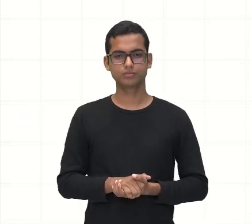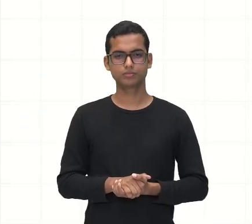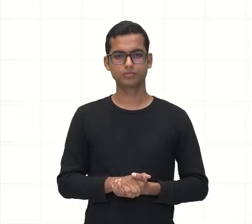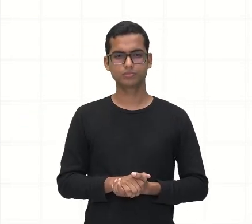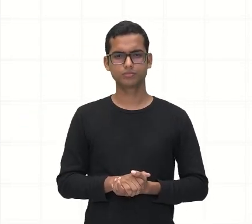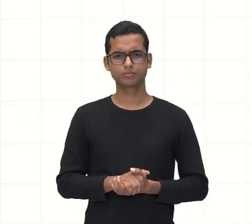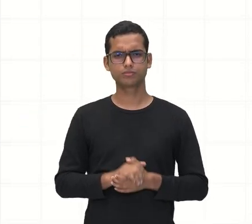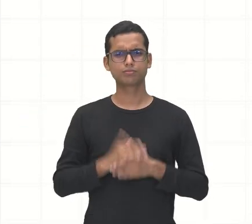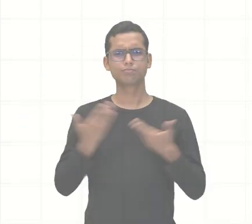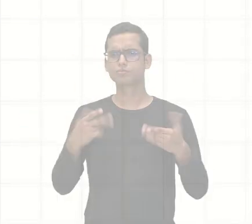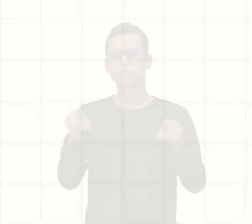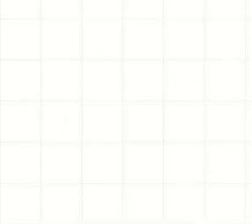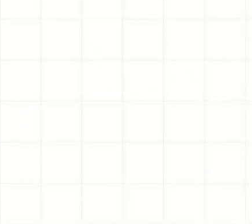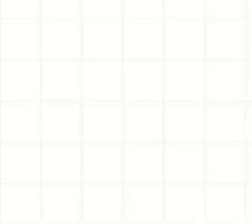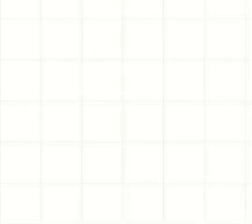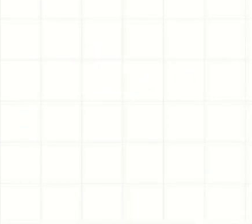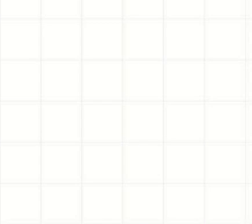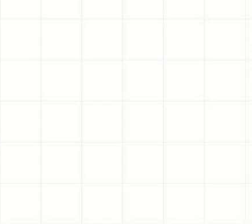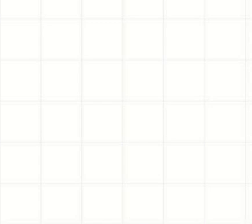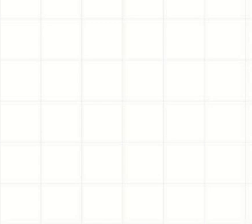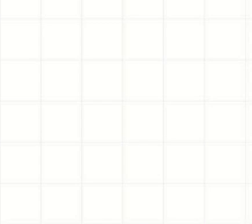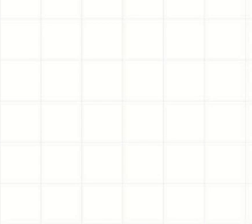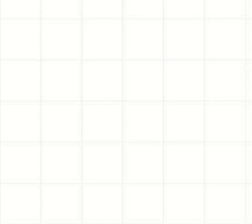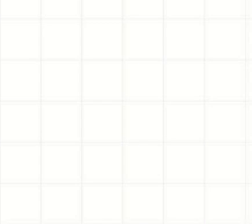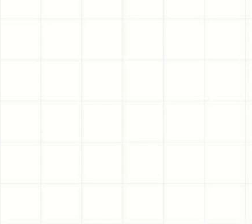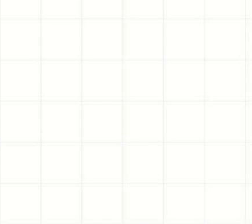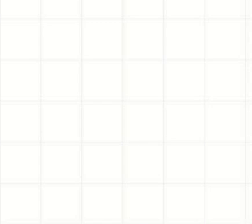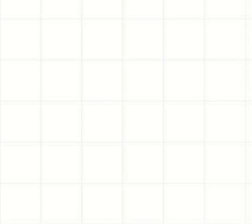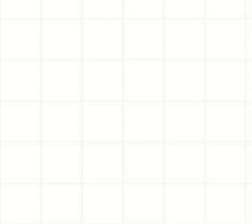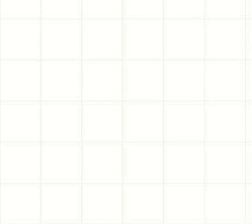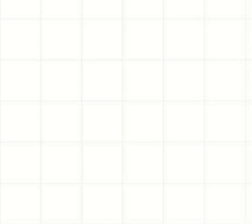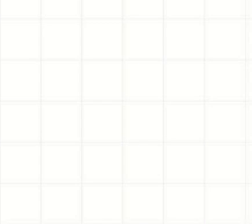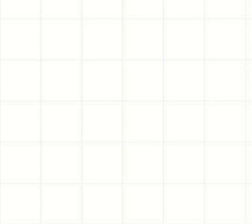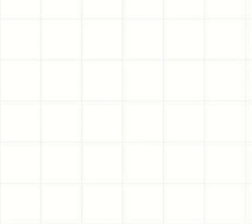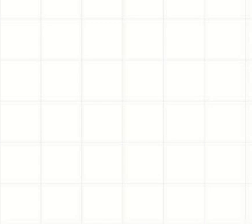qual é a pergunta para essa questão. Escreva a expressão